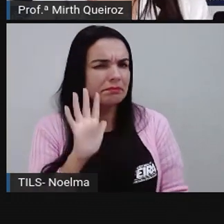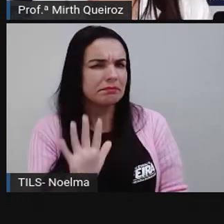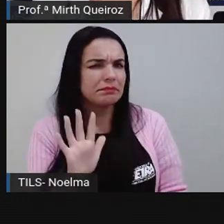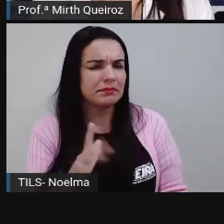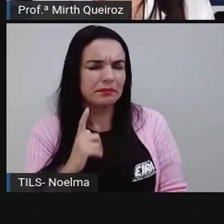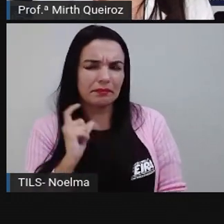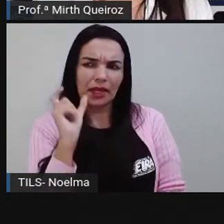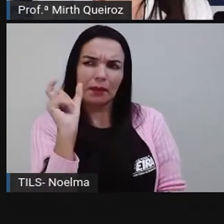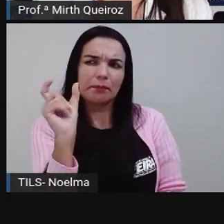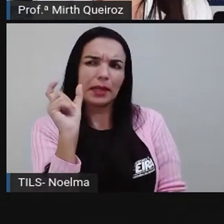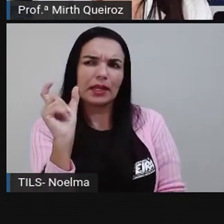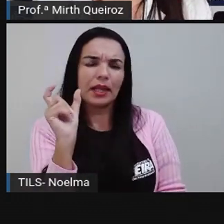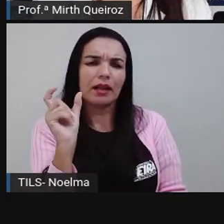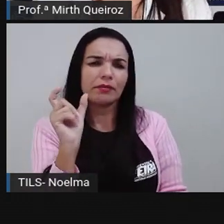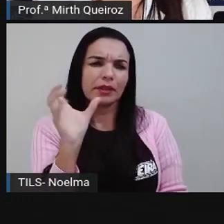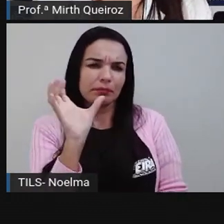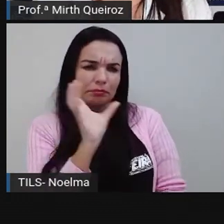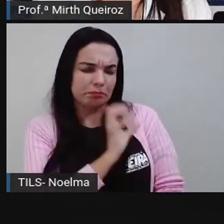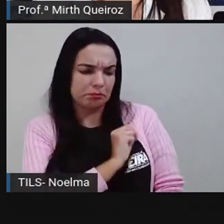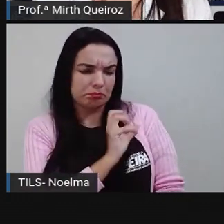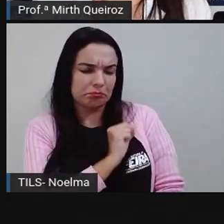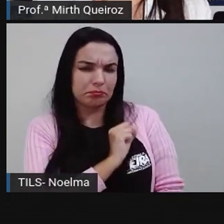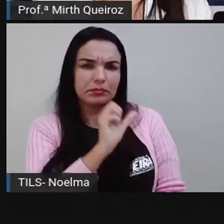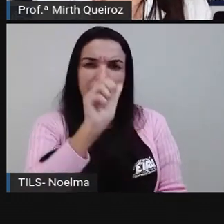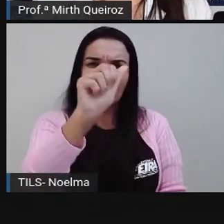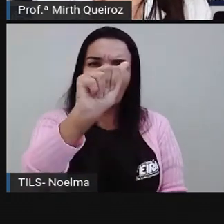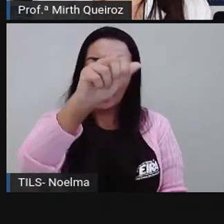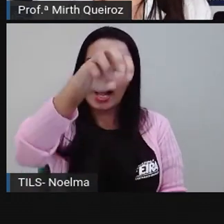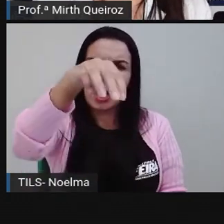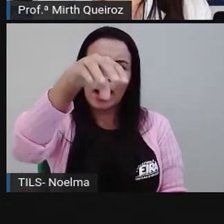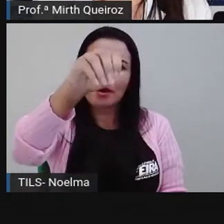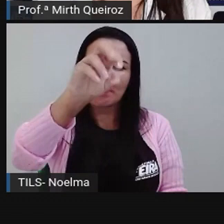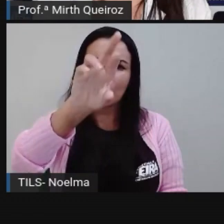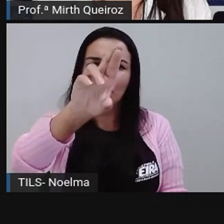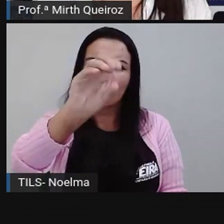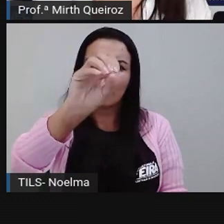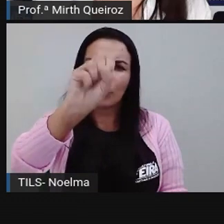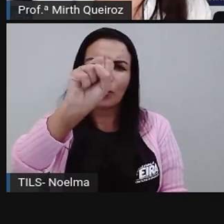Amoroso. Amoroso. É um verbo?